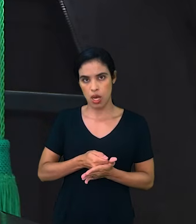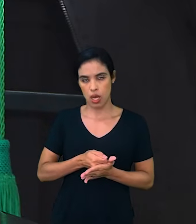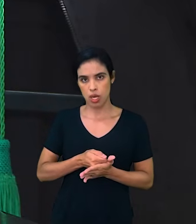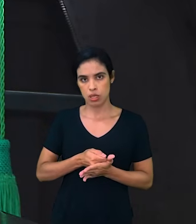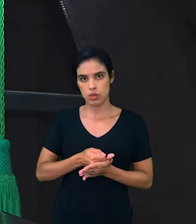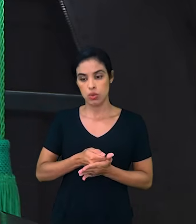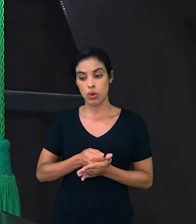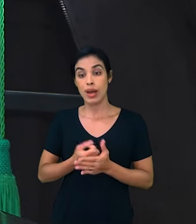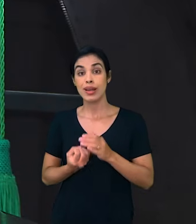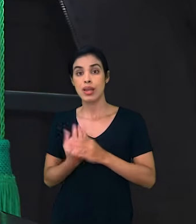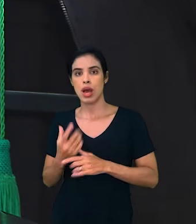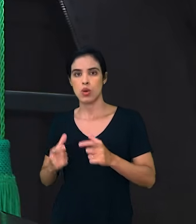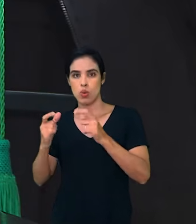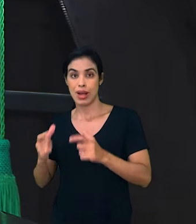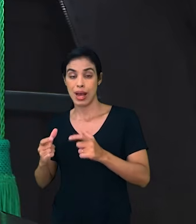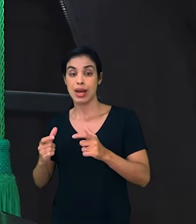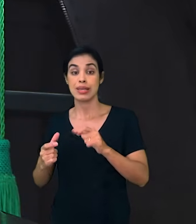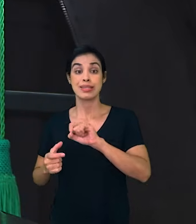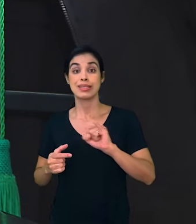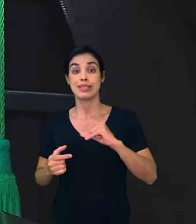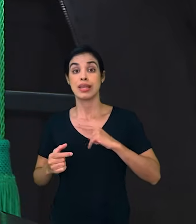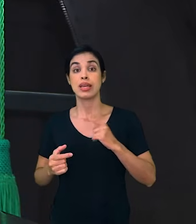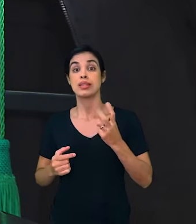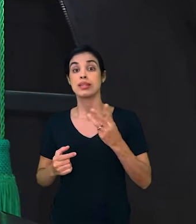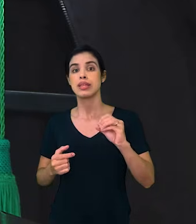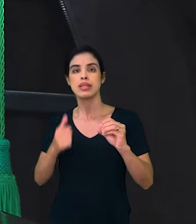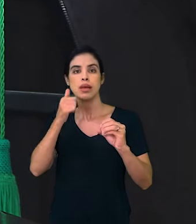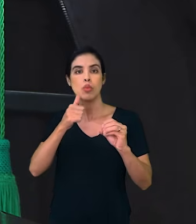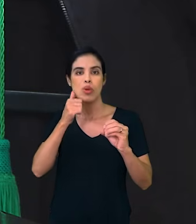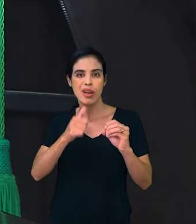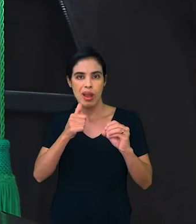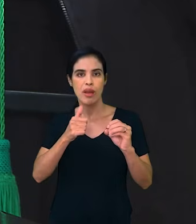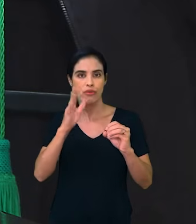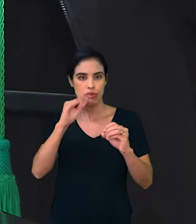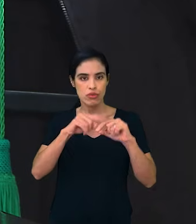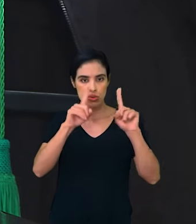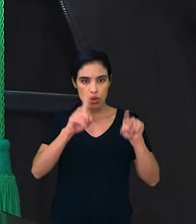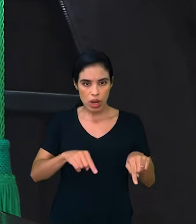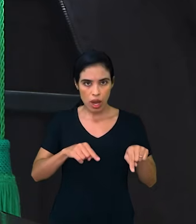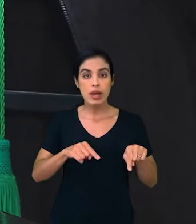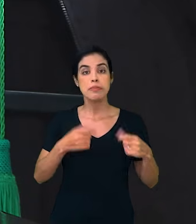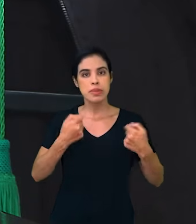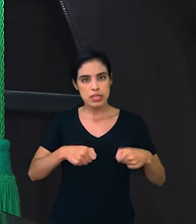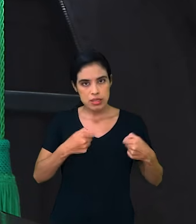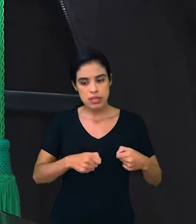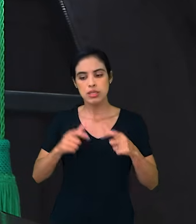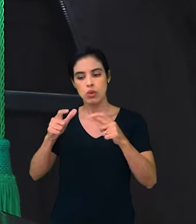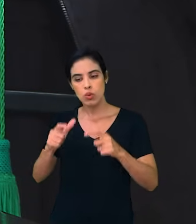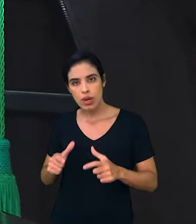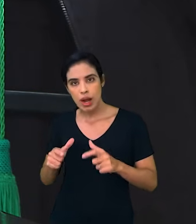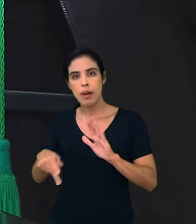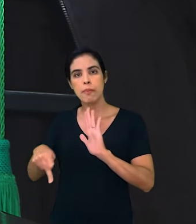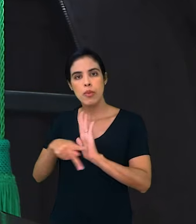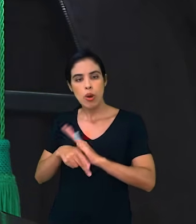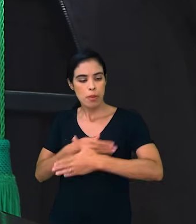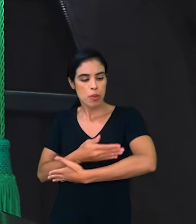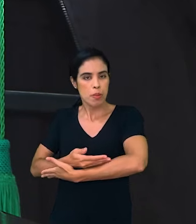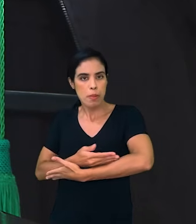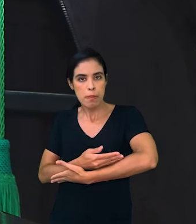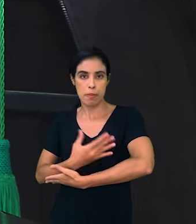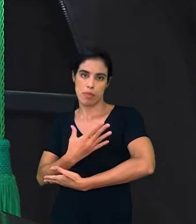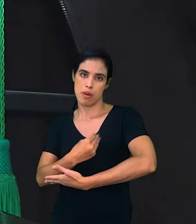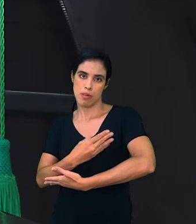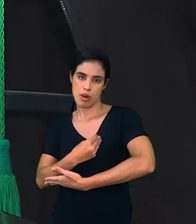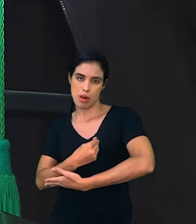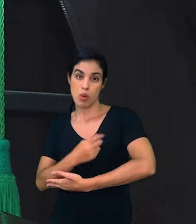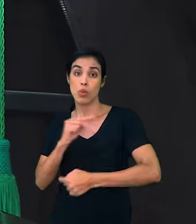de 30 empregadas, acima de 16 anos, um local para vigilância e amamentação de seus filhos. A finalidade